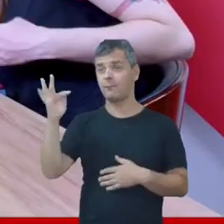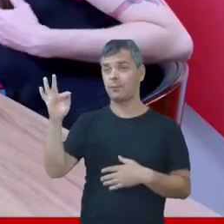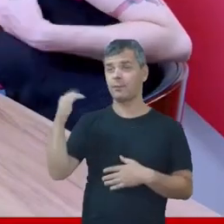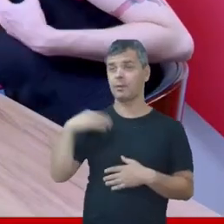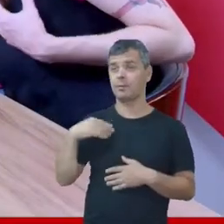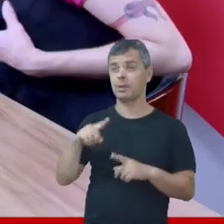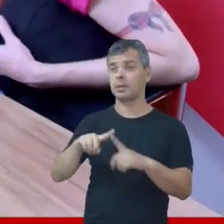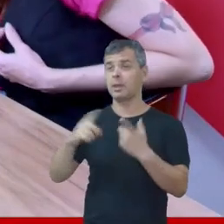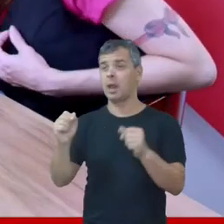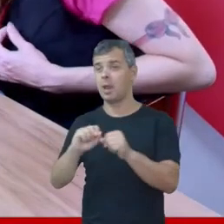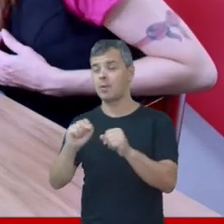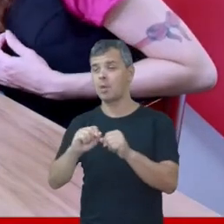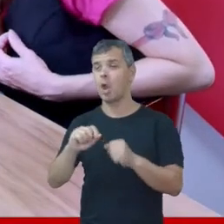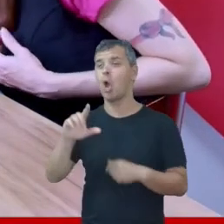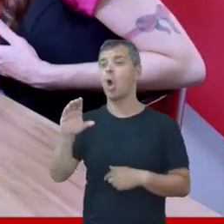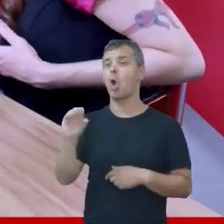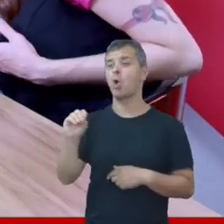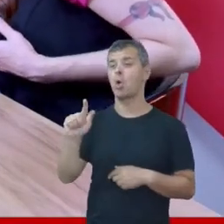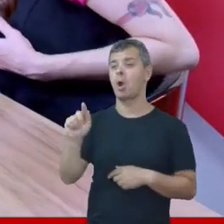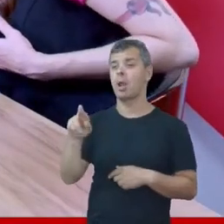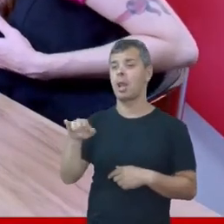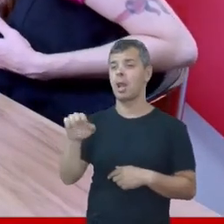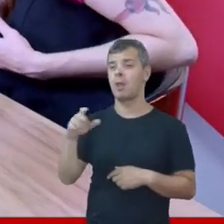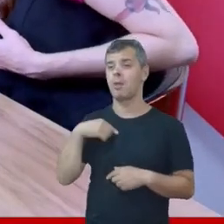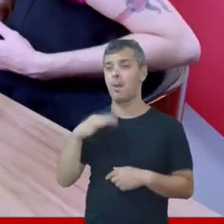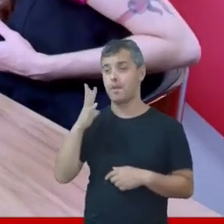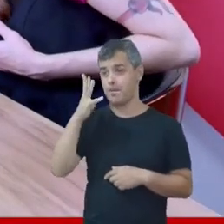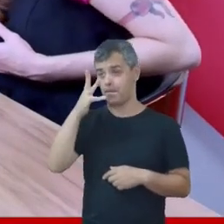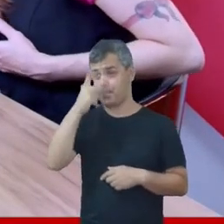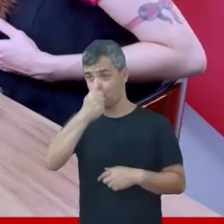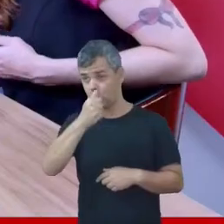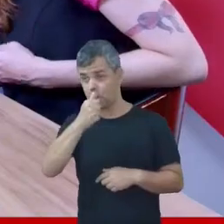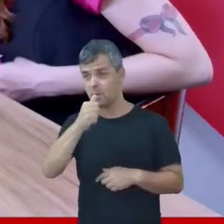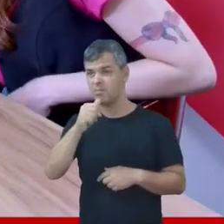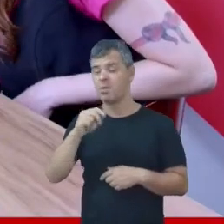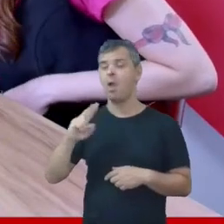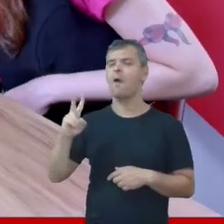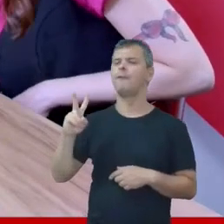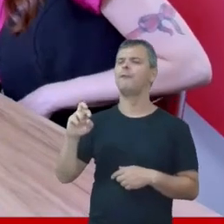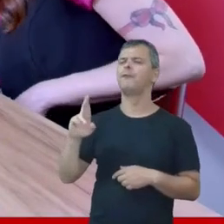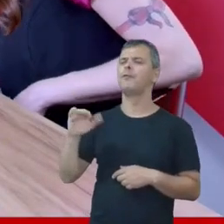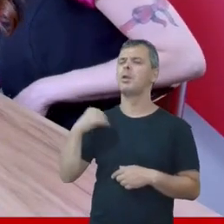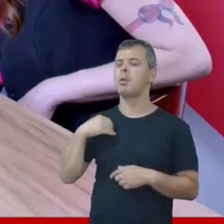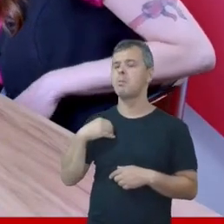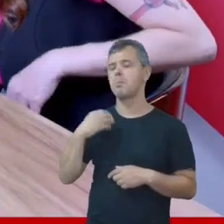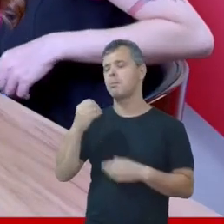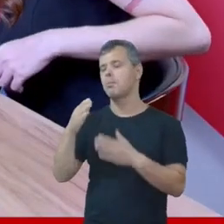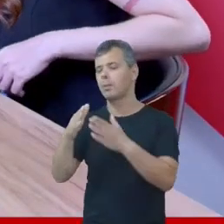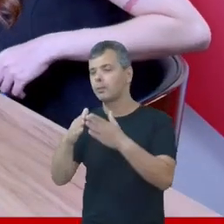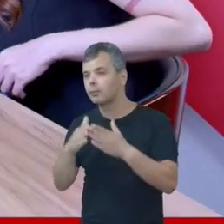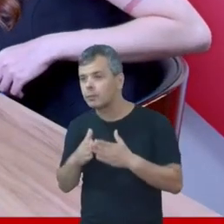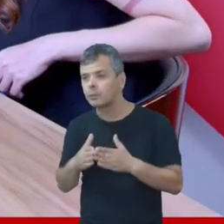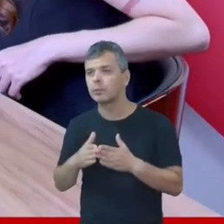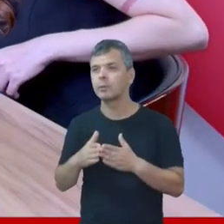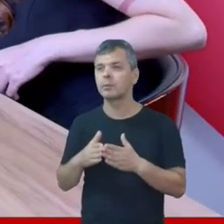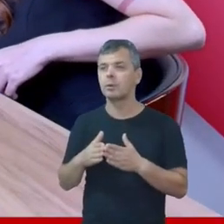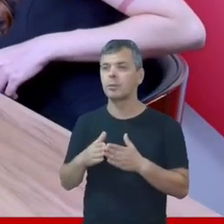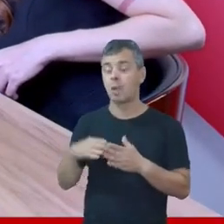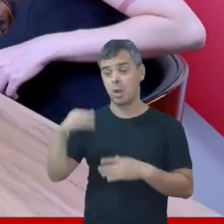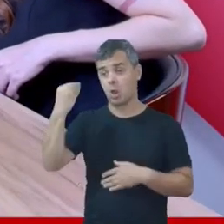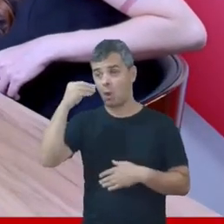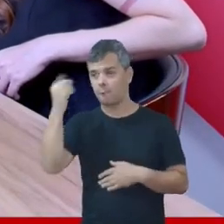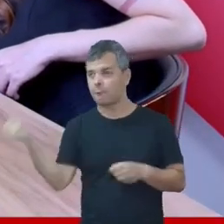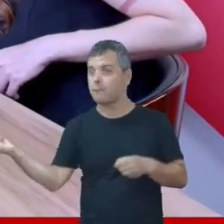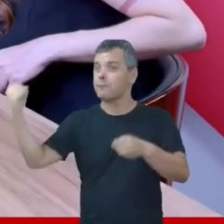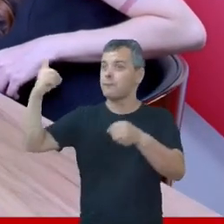dia, até pra estimular o colágeno, tá? Que a gente tem que estar bonita pro carnaval. Verão tá aí, por gentileza. A gente vai pro intervalo